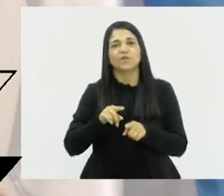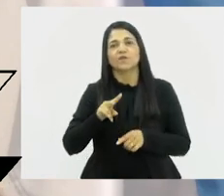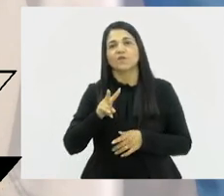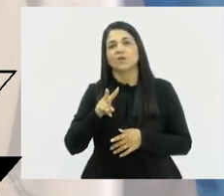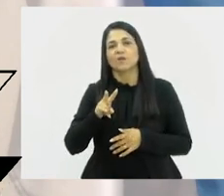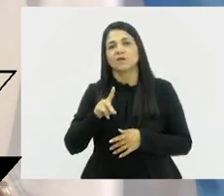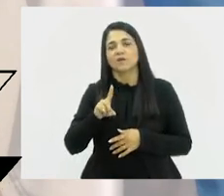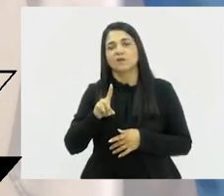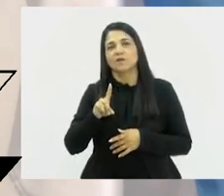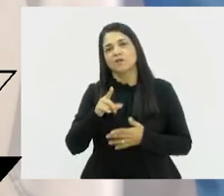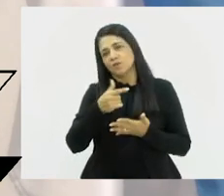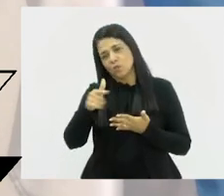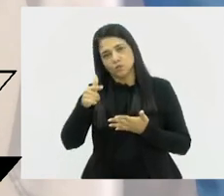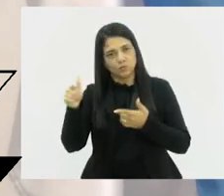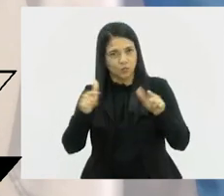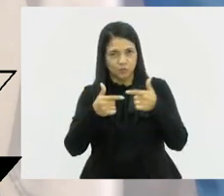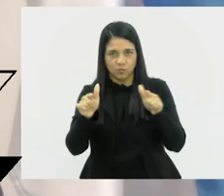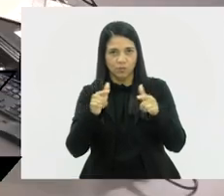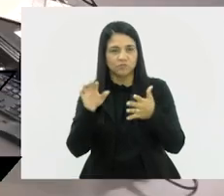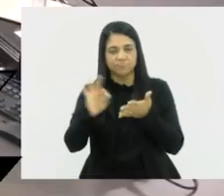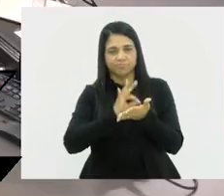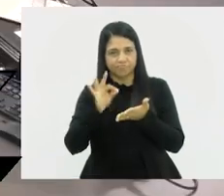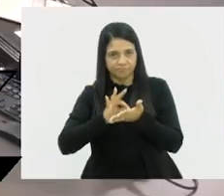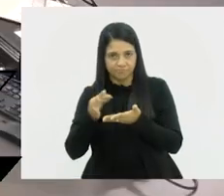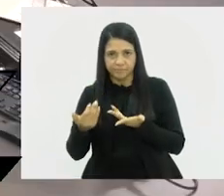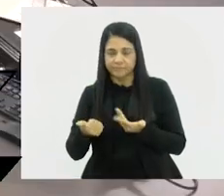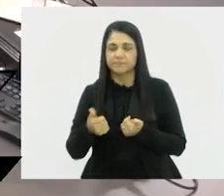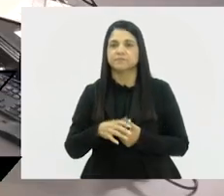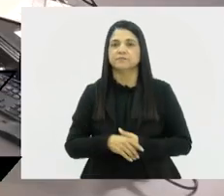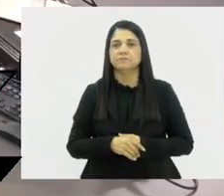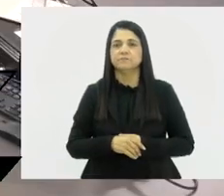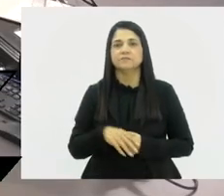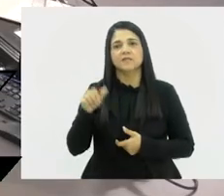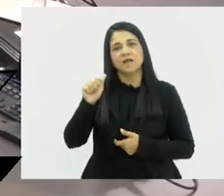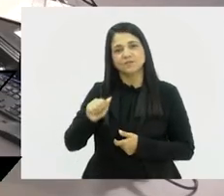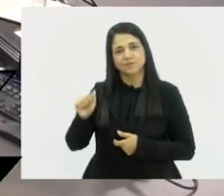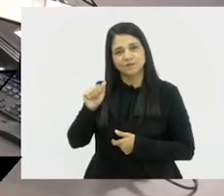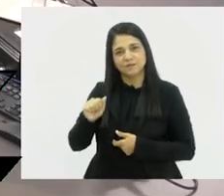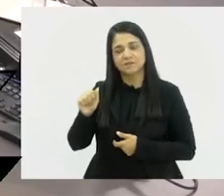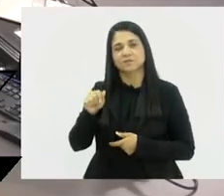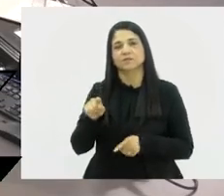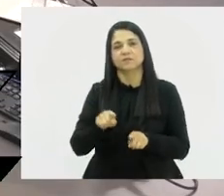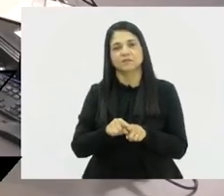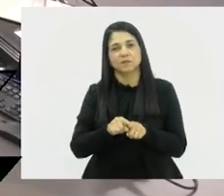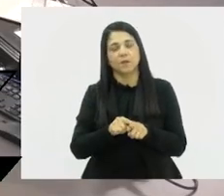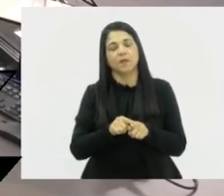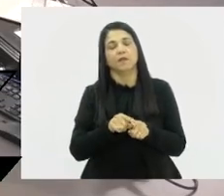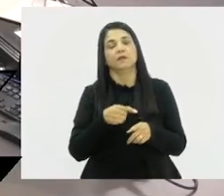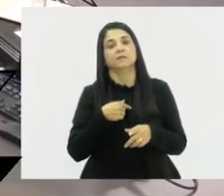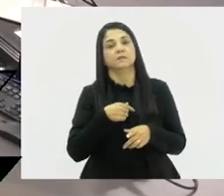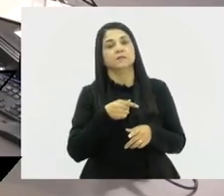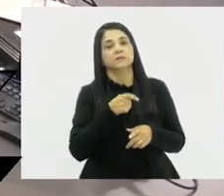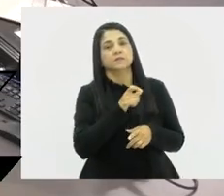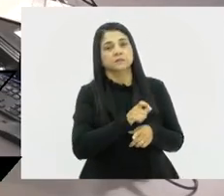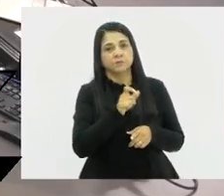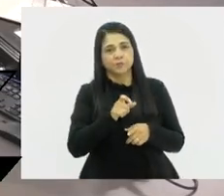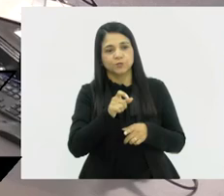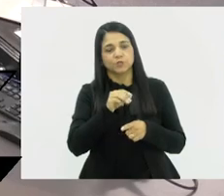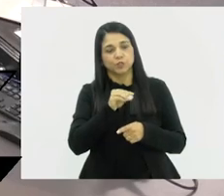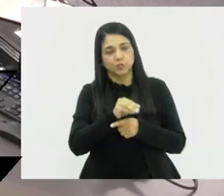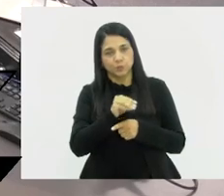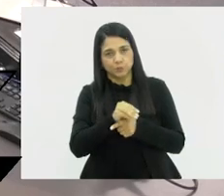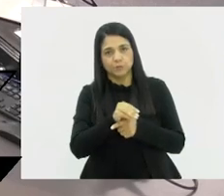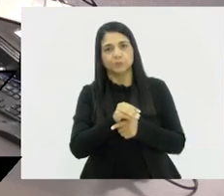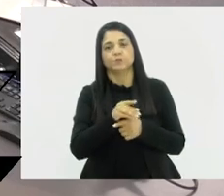Denise Rivera e para os demais inscritos. Das associações de defesa. Associações e de criadores. Delegado